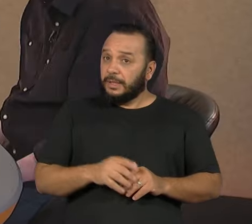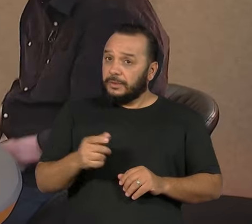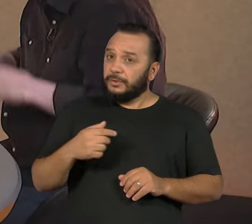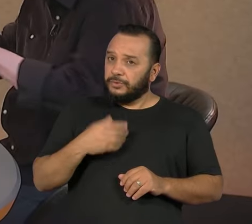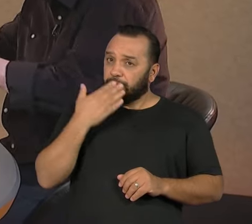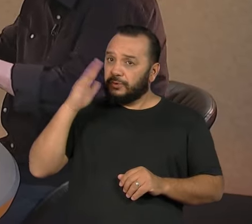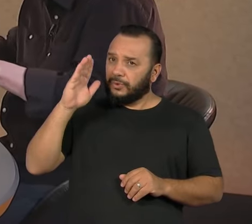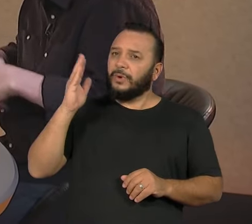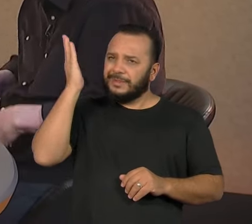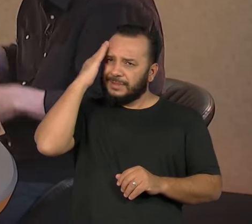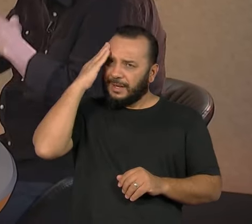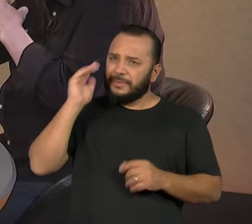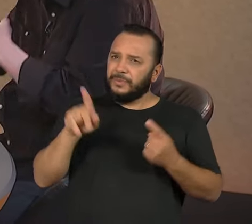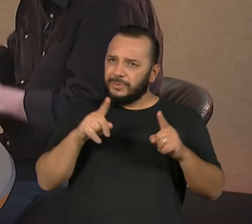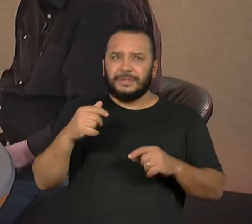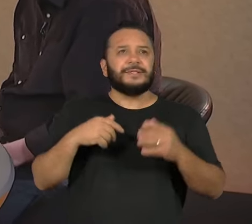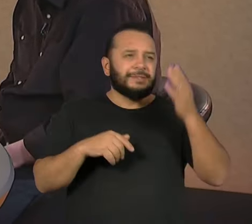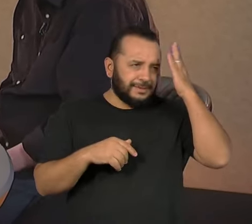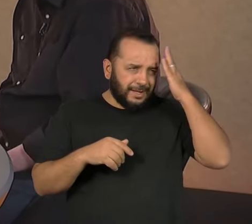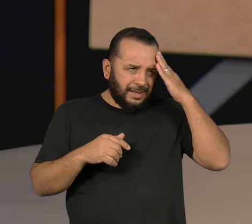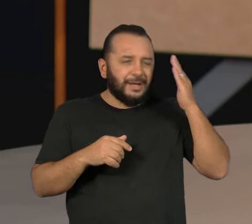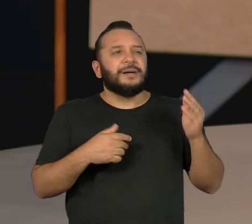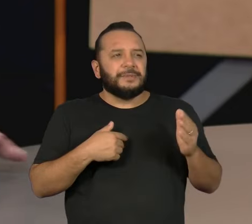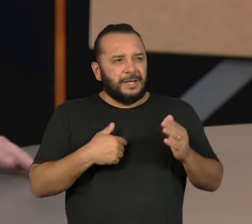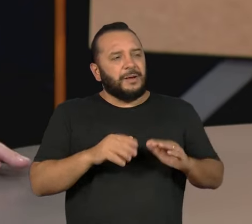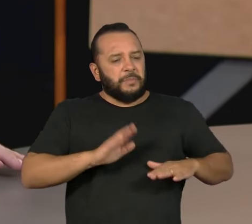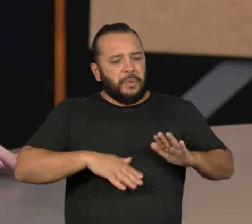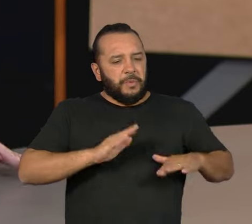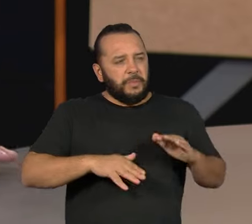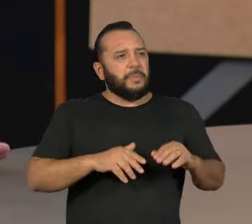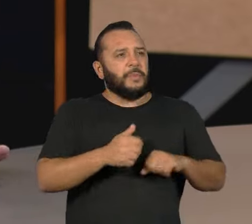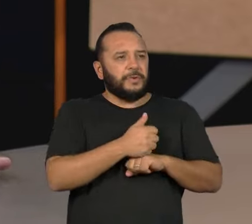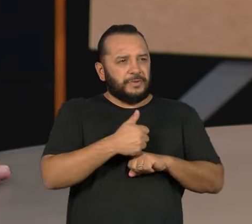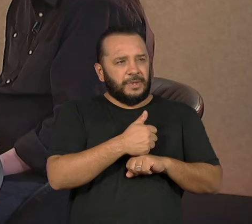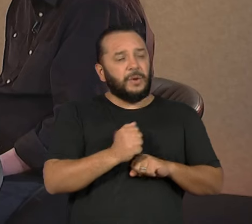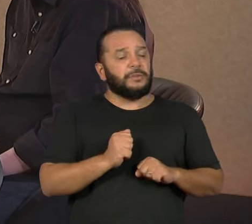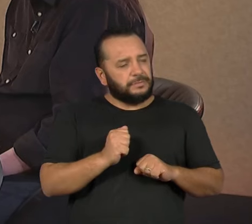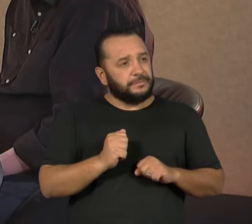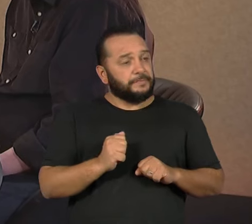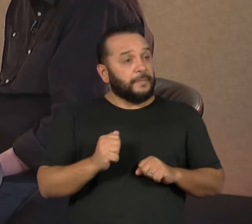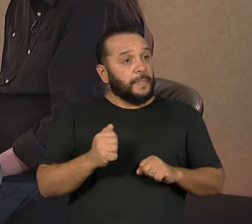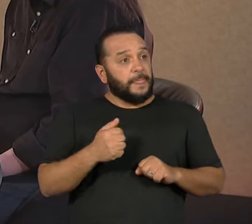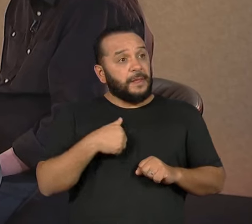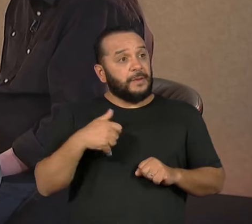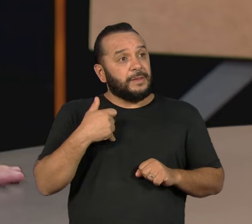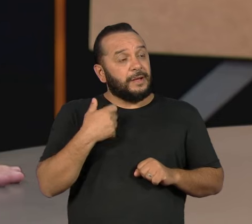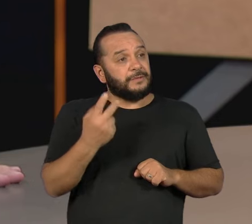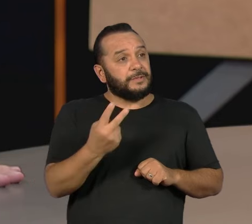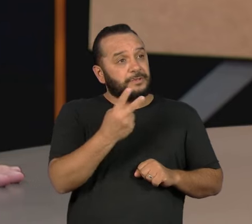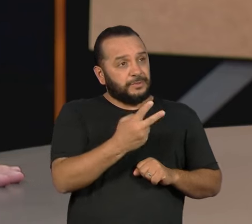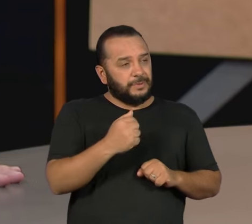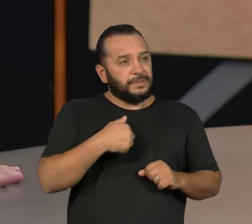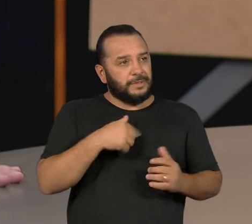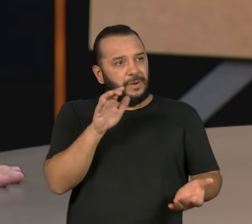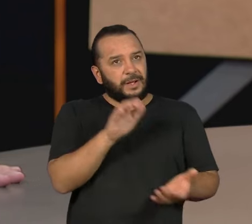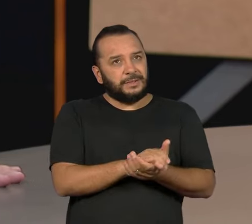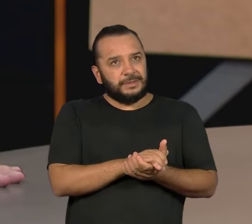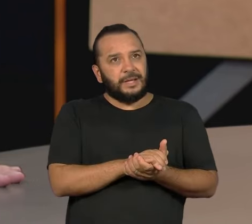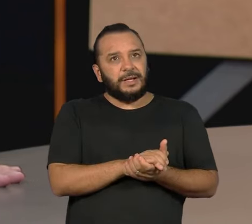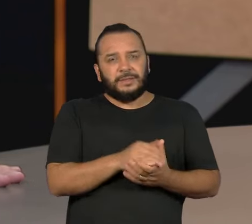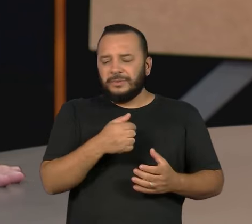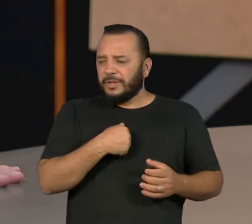né? tocava bongô, trompete, bongô. Trompete. Aí cada um foi atrás. Só que assim, Eu tinha 22 anos de idade. Tinha casado, estava